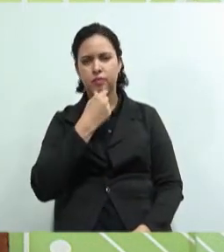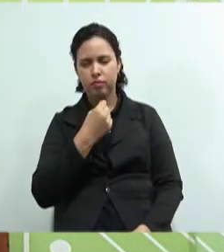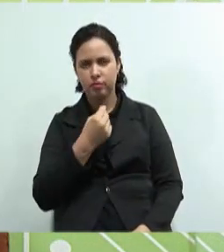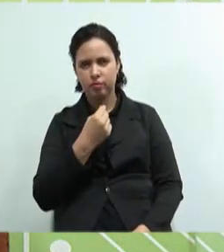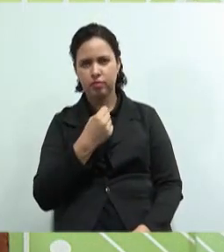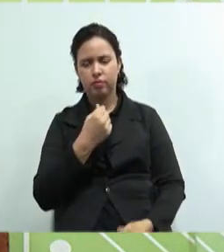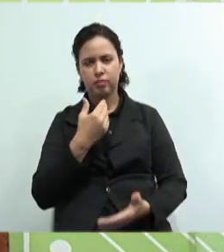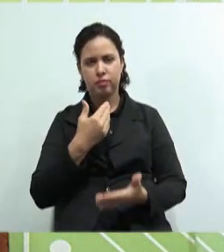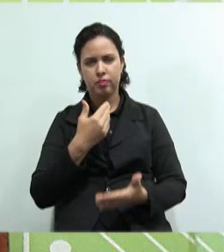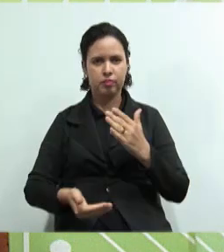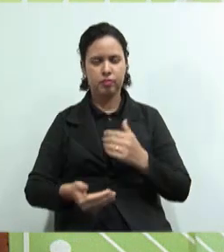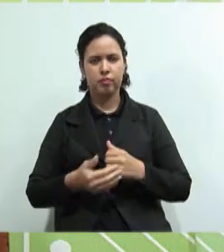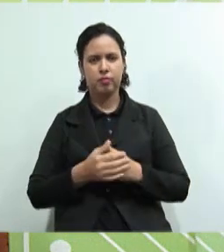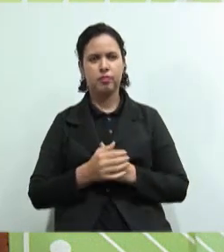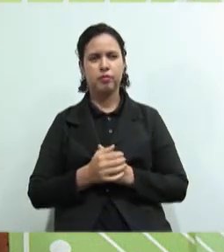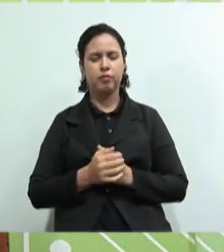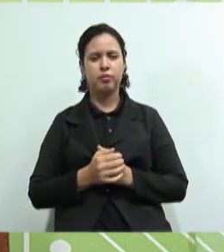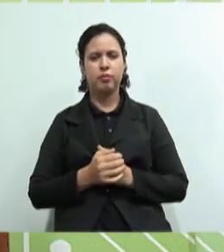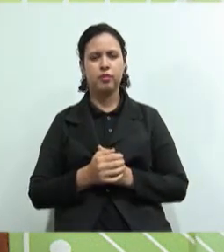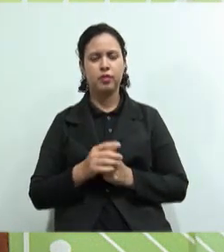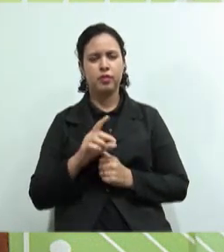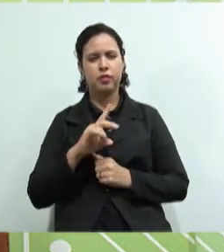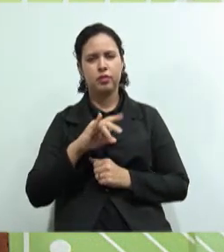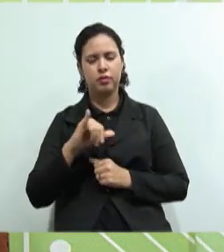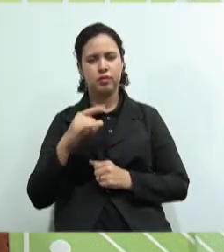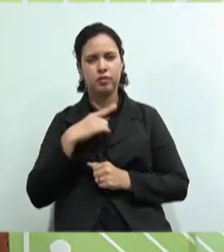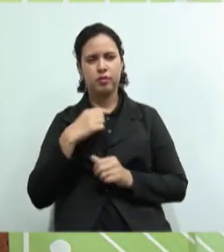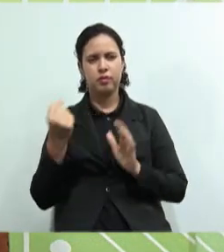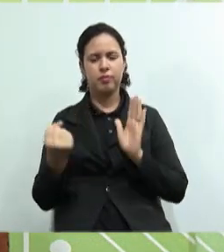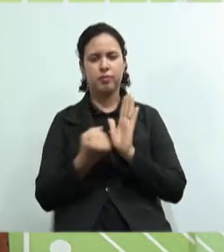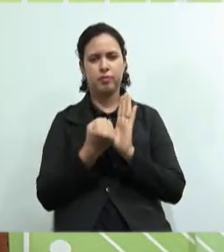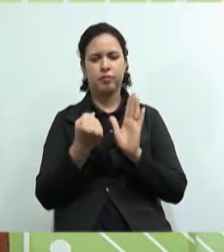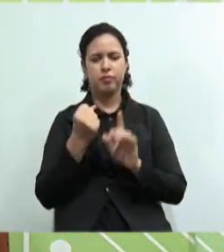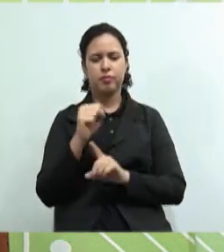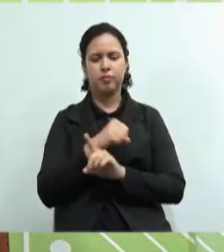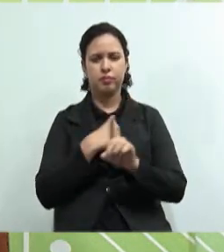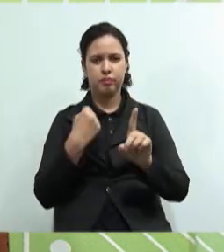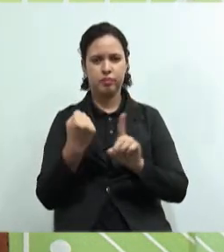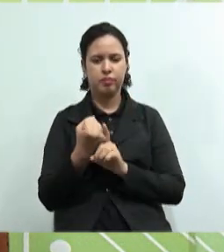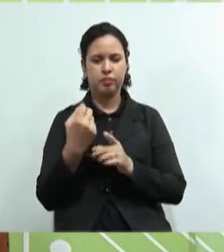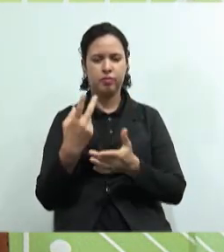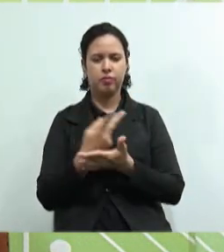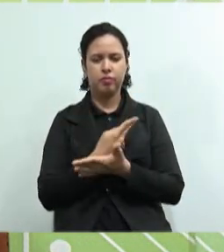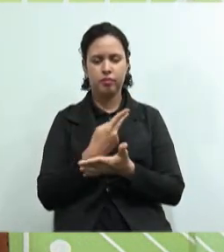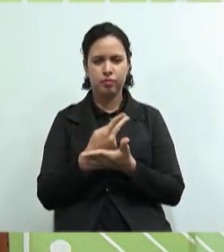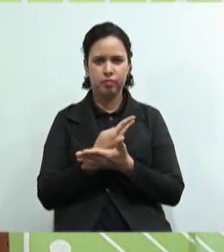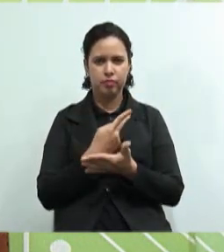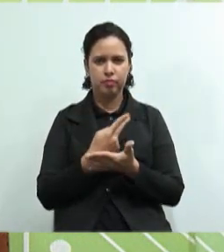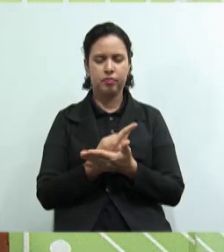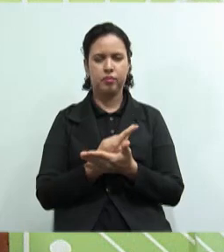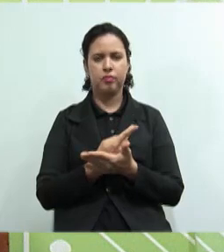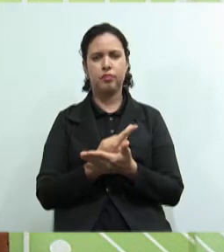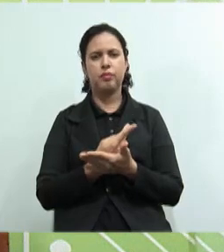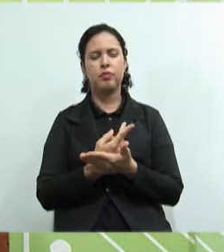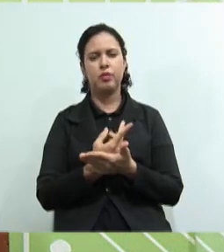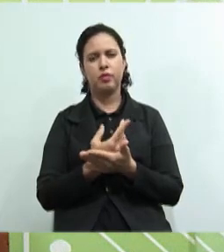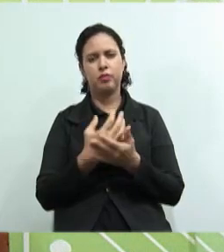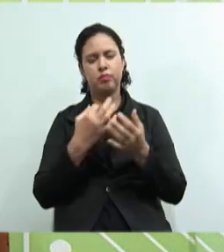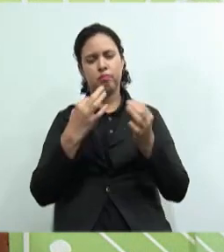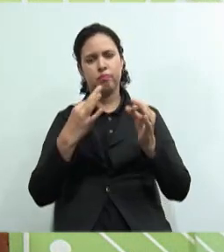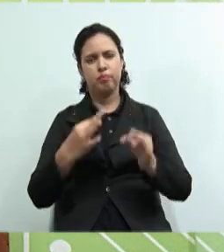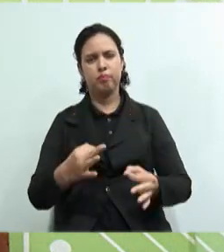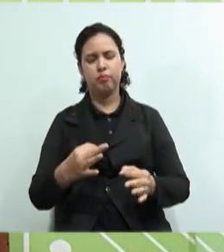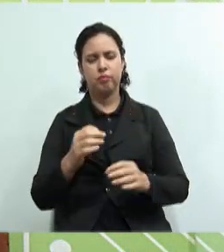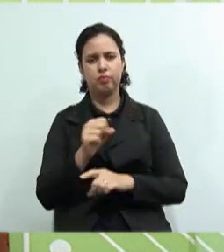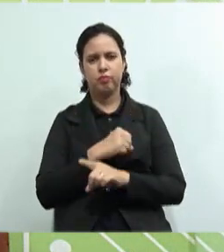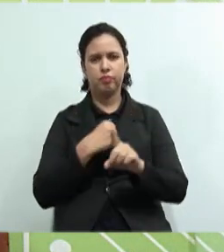algo terrível, porque esse tipo de coisa vai ter um impacto social muito errado, porque essa questão de justiça social hoje em dia é